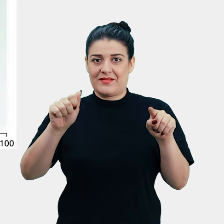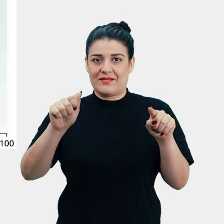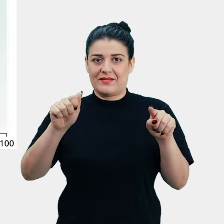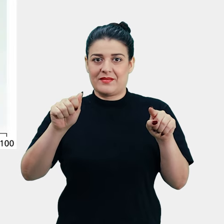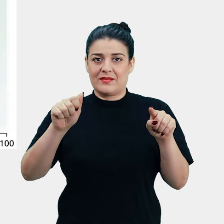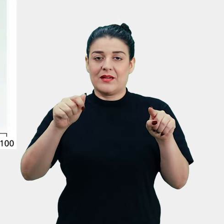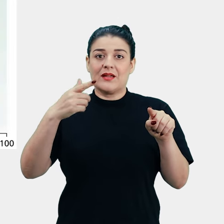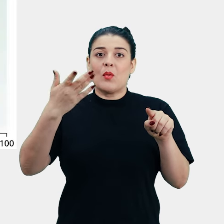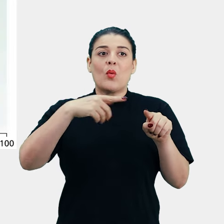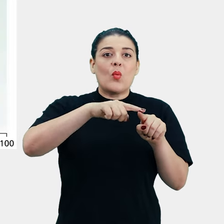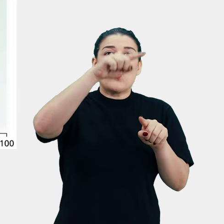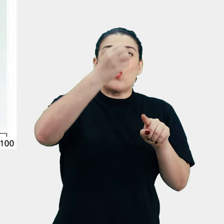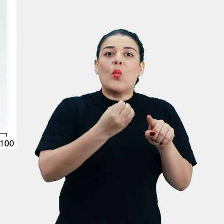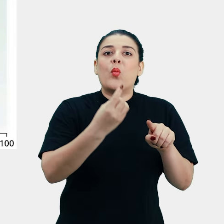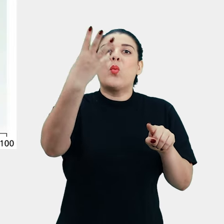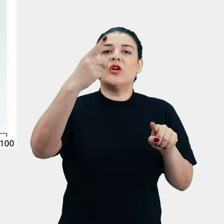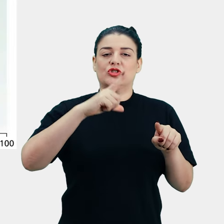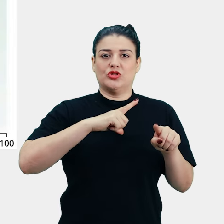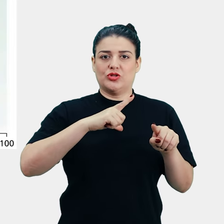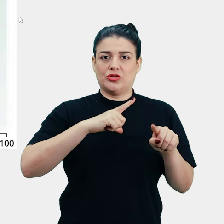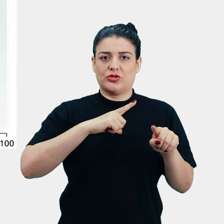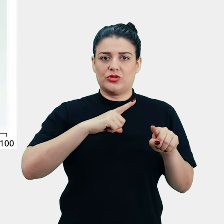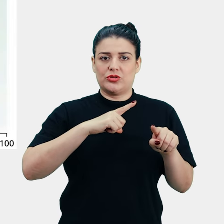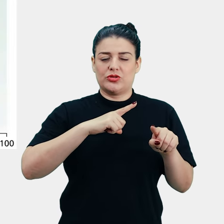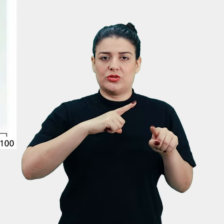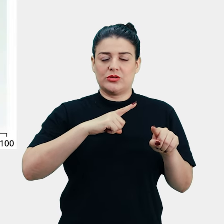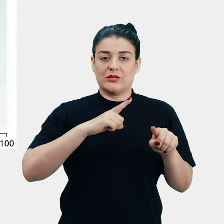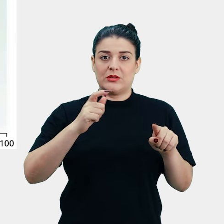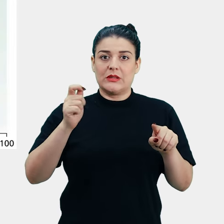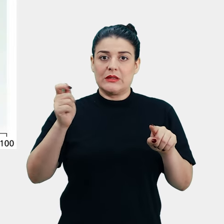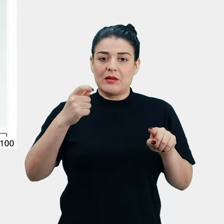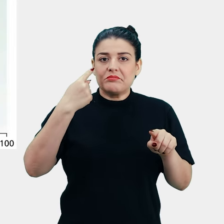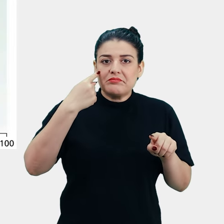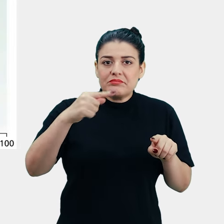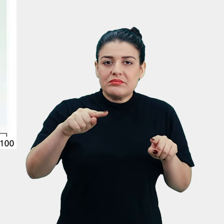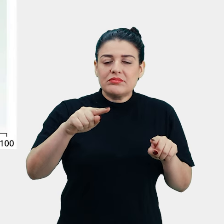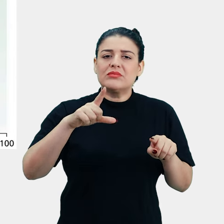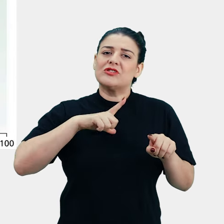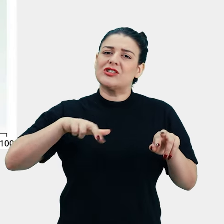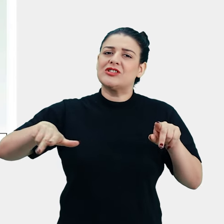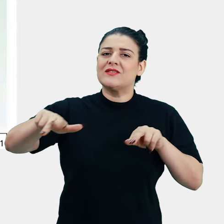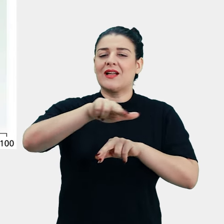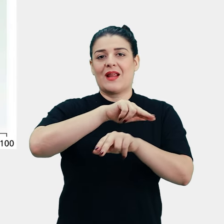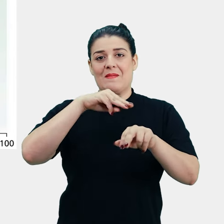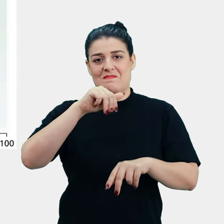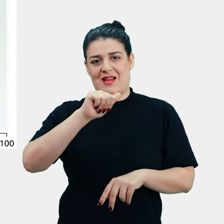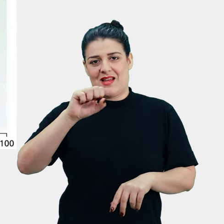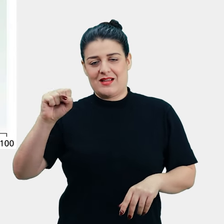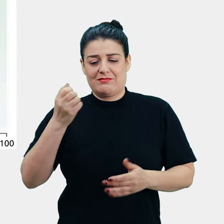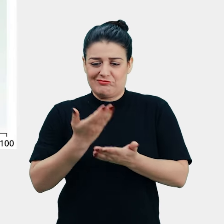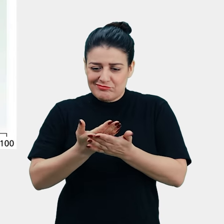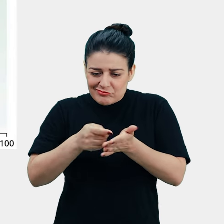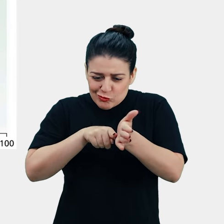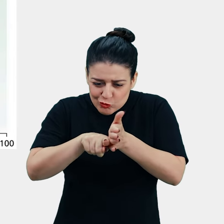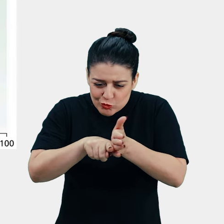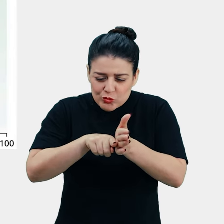a abundância relativa, tá? E aqui a gente pode observar as diferentes massas, e a partir do estudo